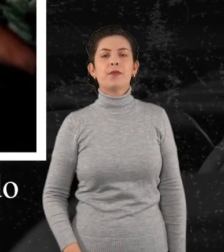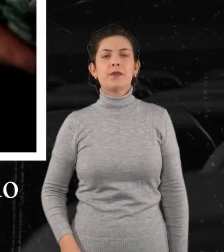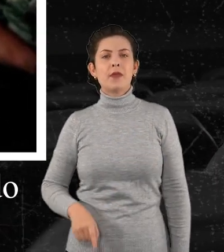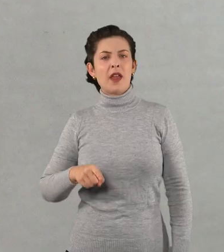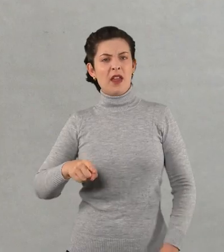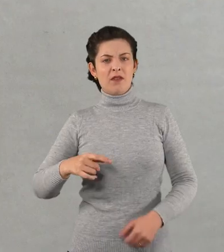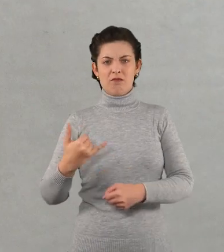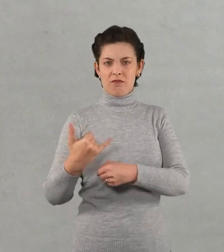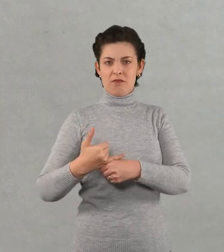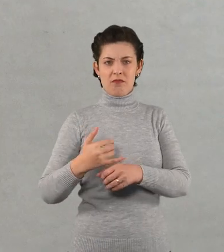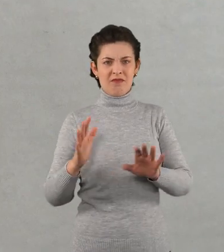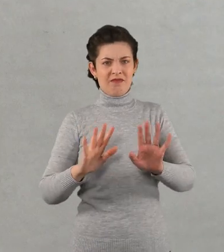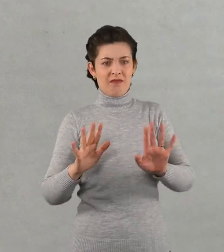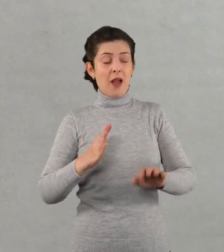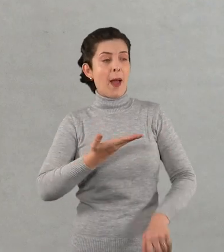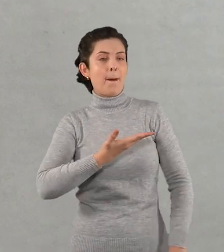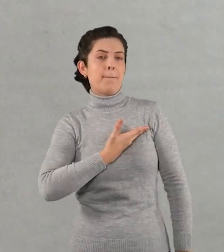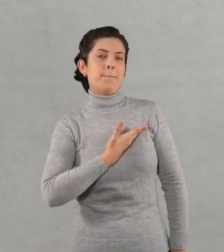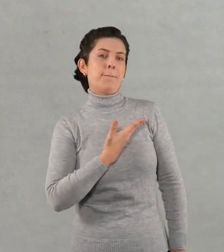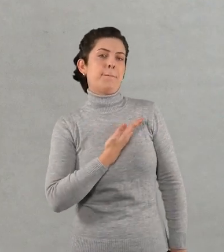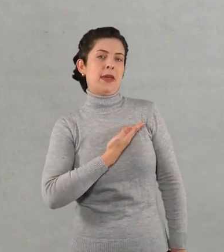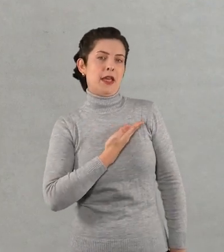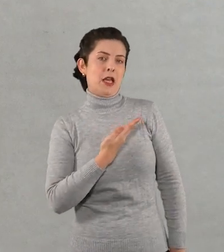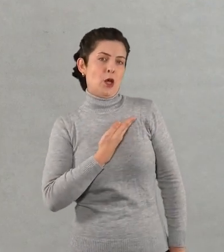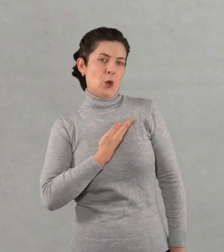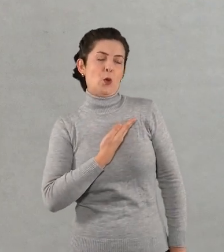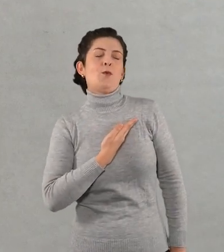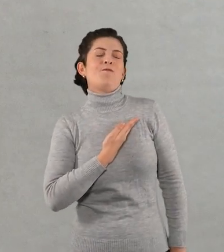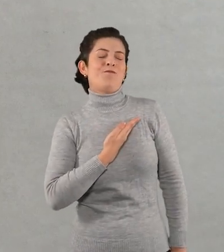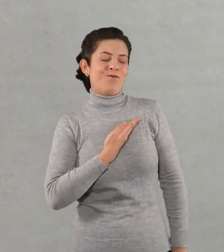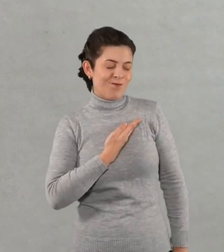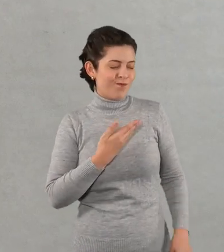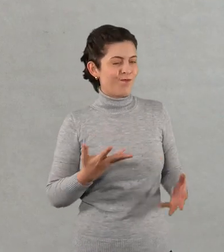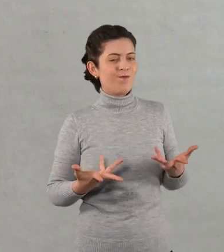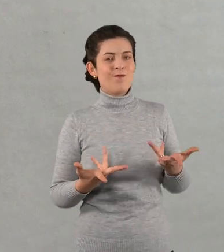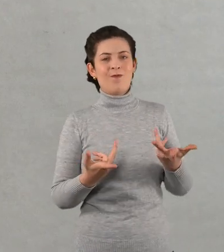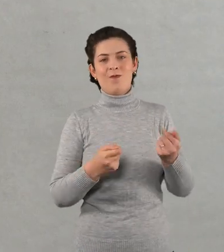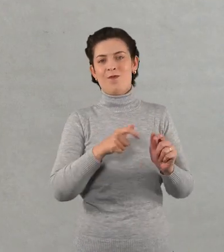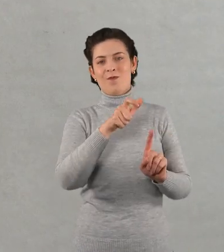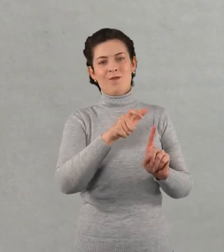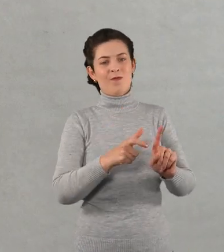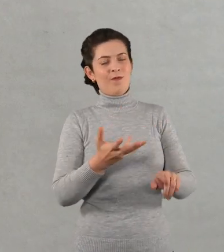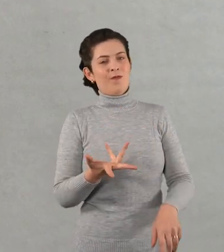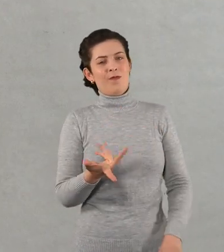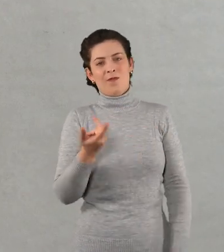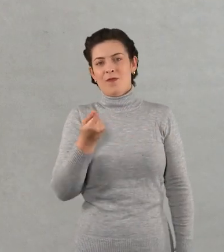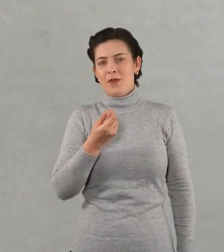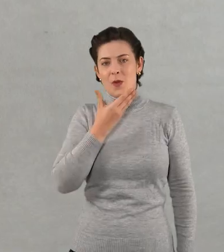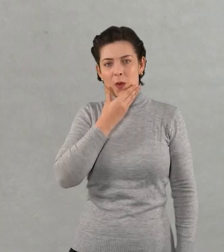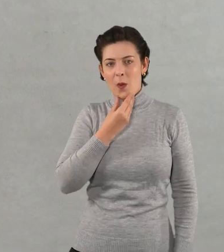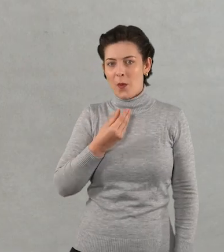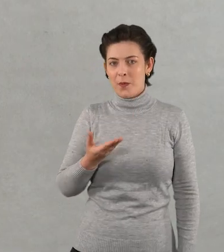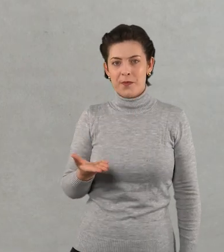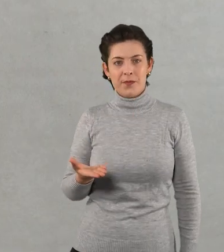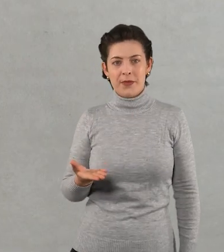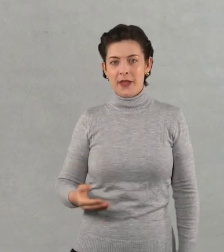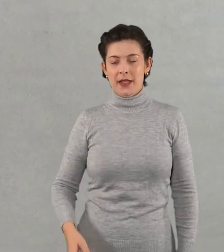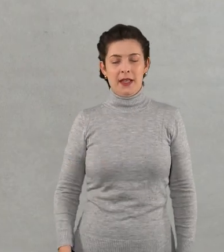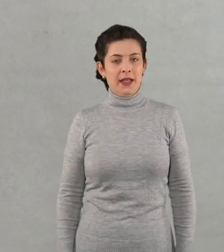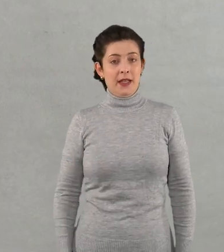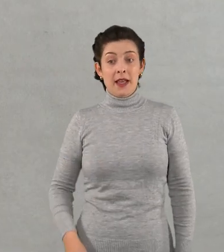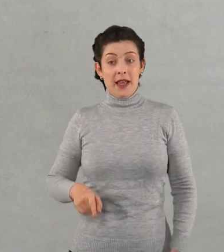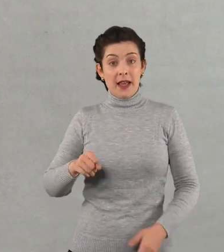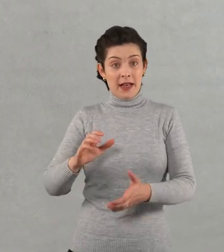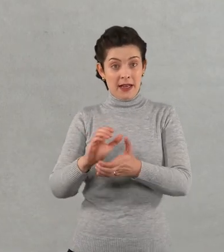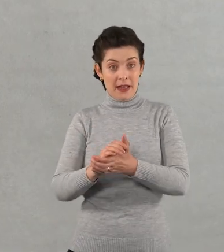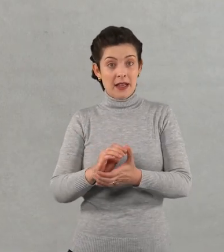Jango. Ele não era um patrão, não era um chefe, ele era um amigo. Era um homem maravilhoso. Um homem